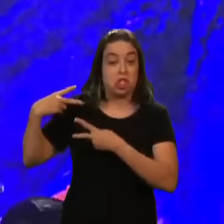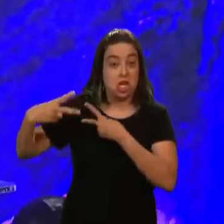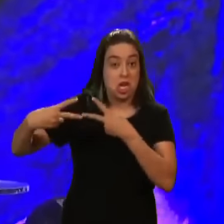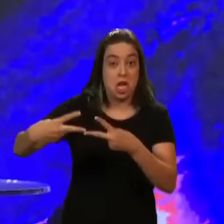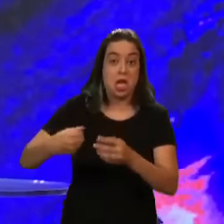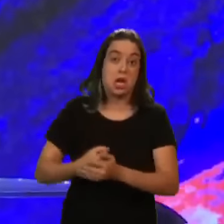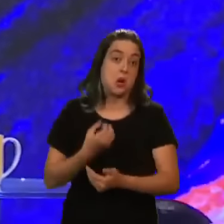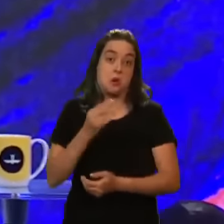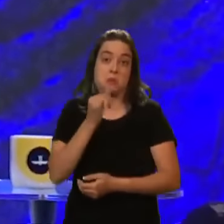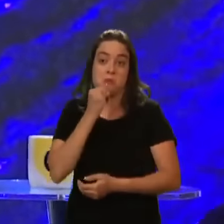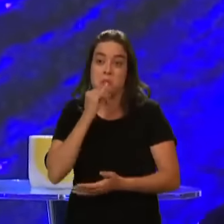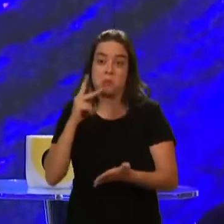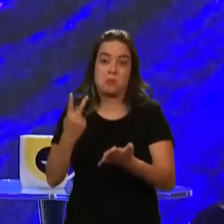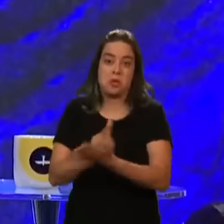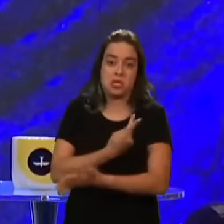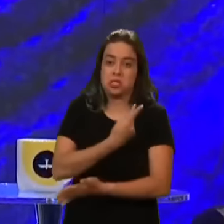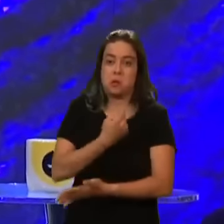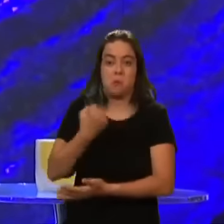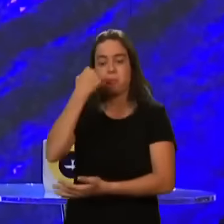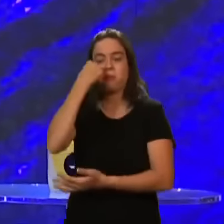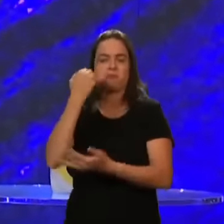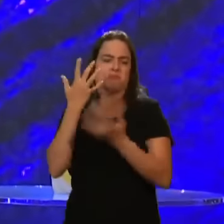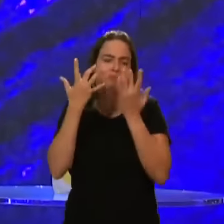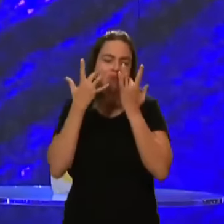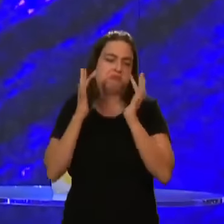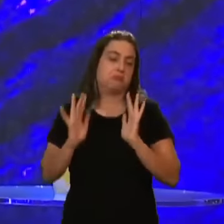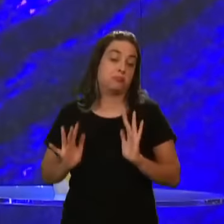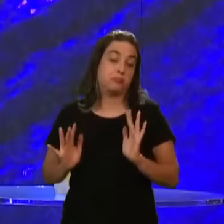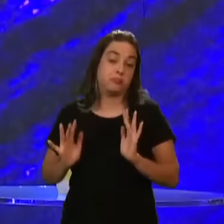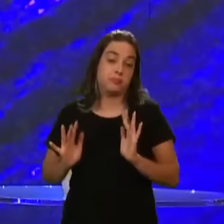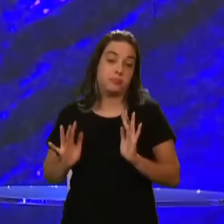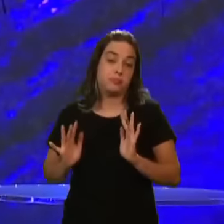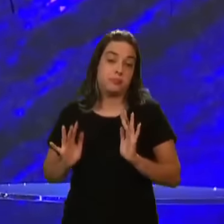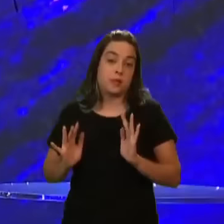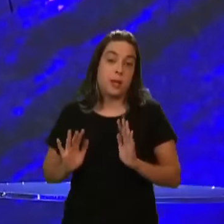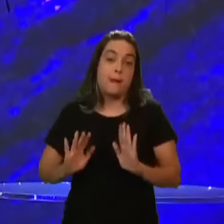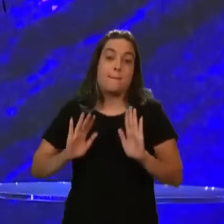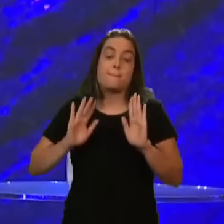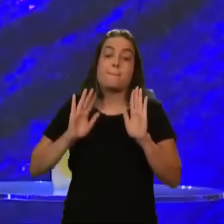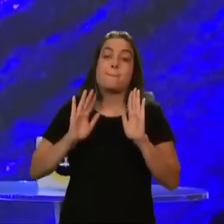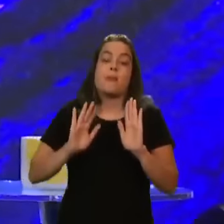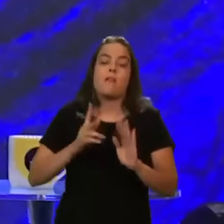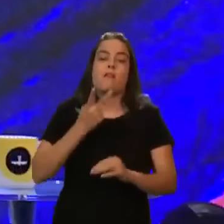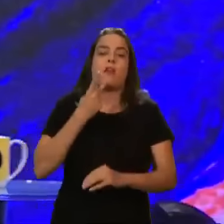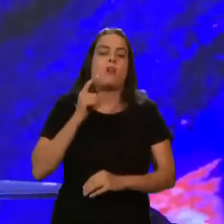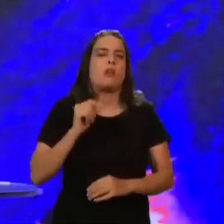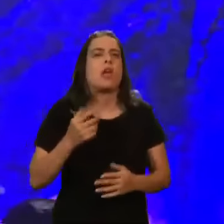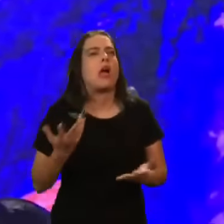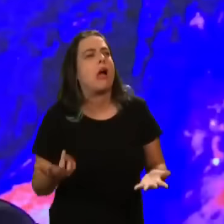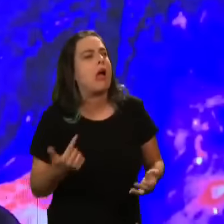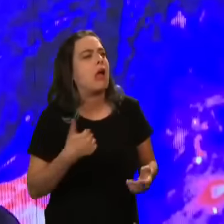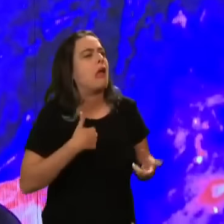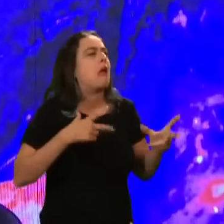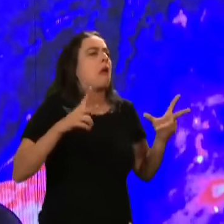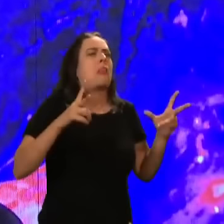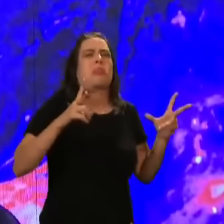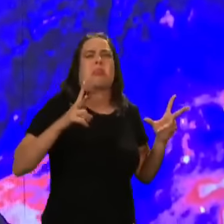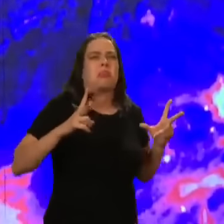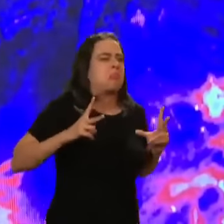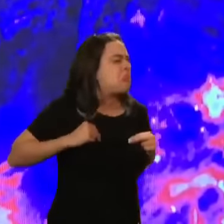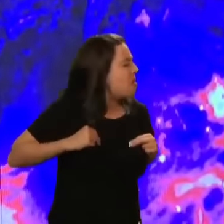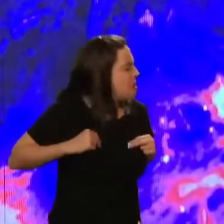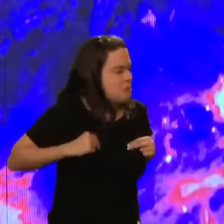foi jogar futebol, um deu cotovelada? Não sei. Eu sei que ao invés de falar assim: eu não mereço ser cego, Jesus,